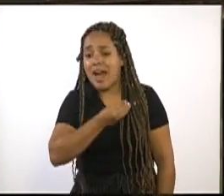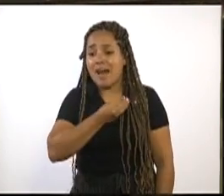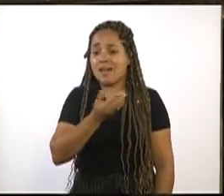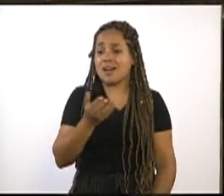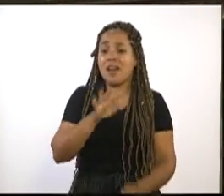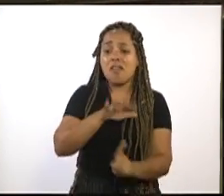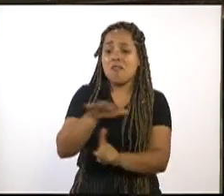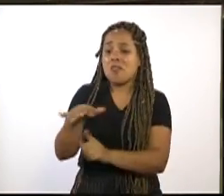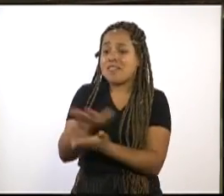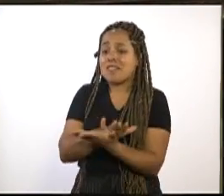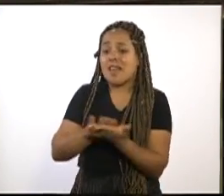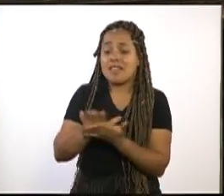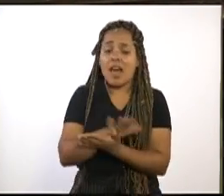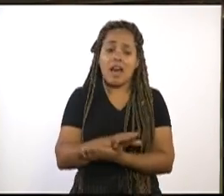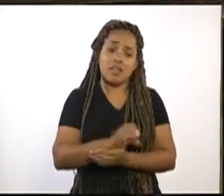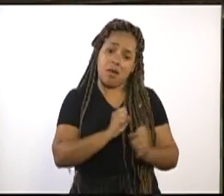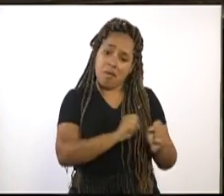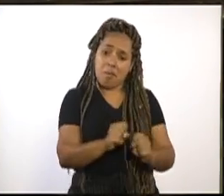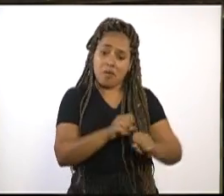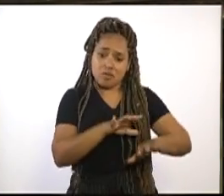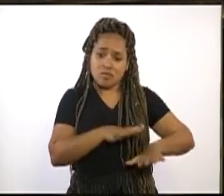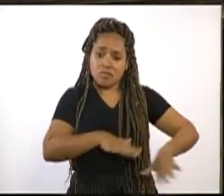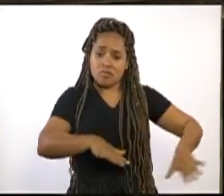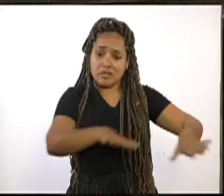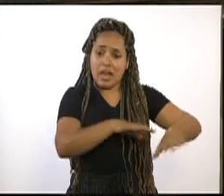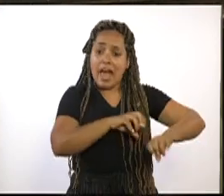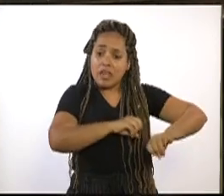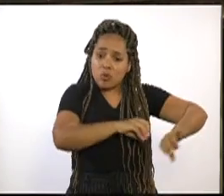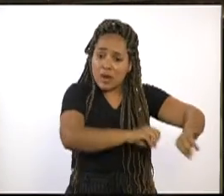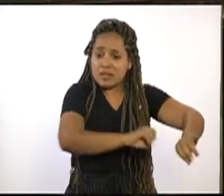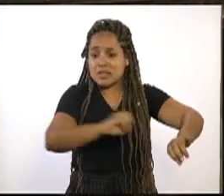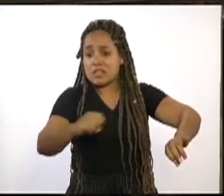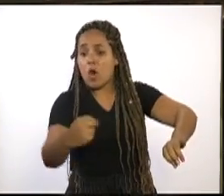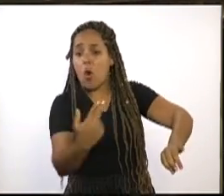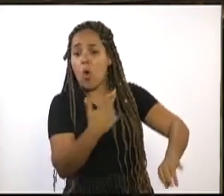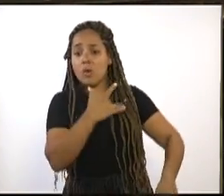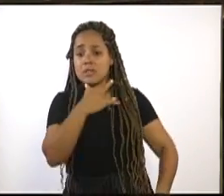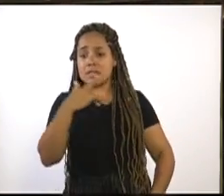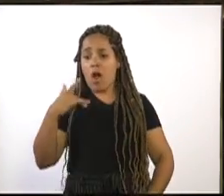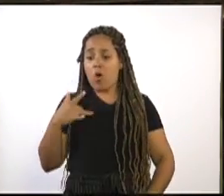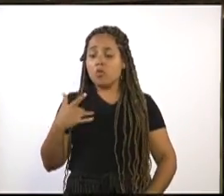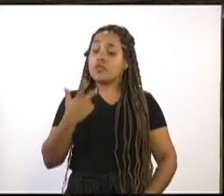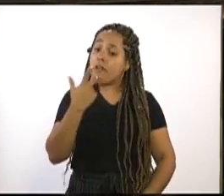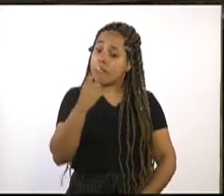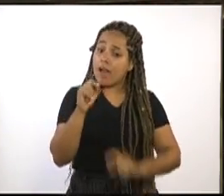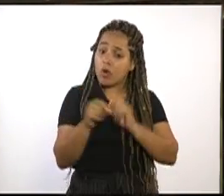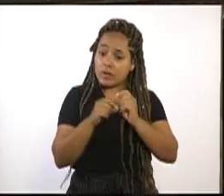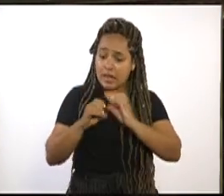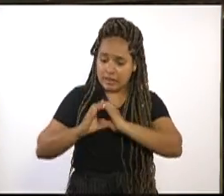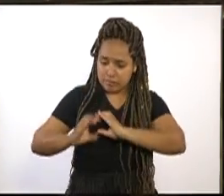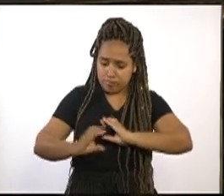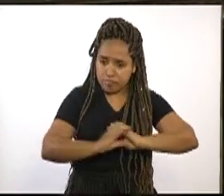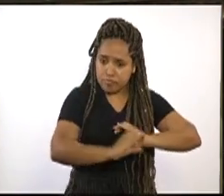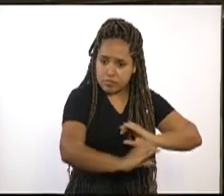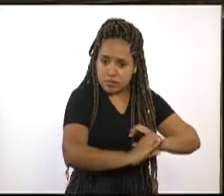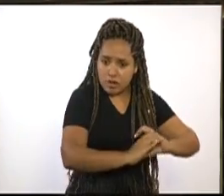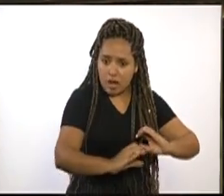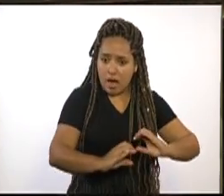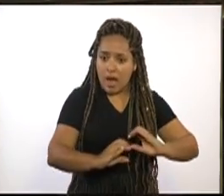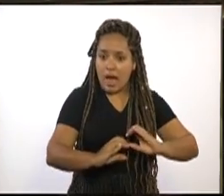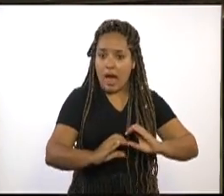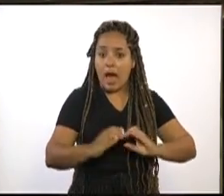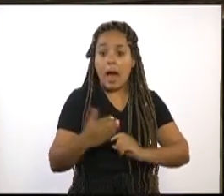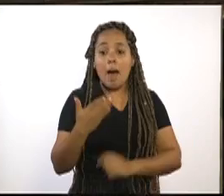seja da educação e seja saúde. E quando a gente fala de saneamento básico, eu particularmente tenho